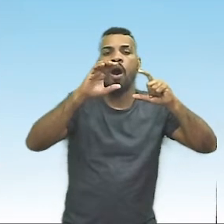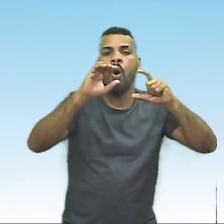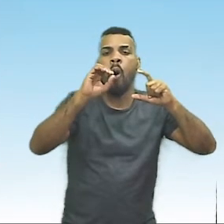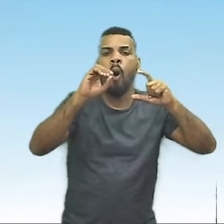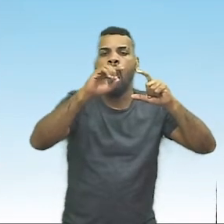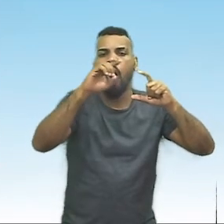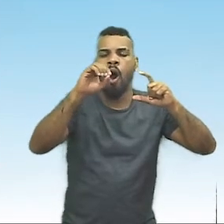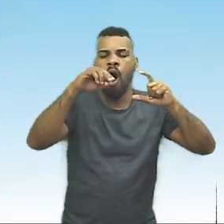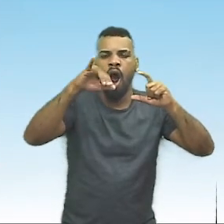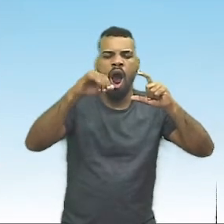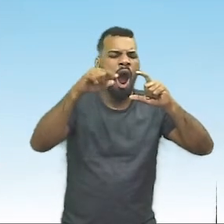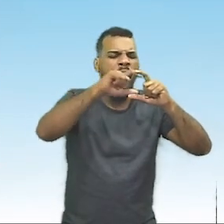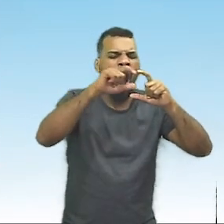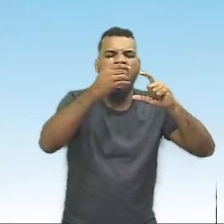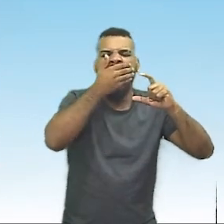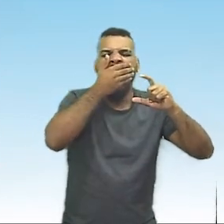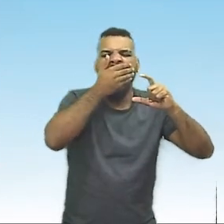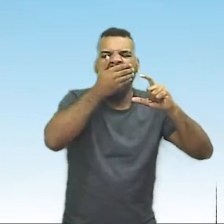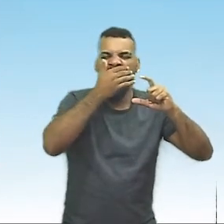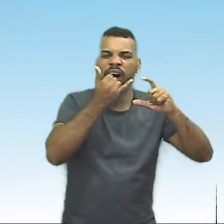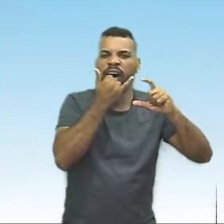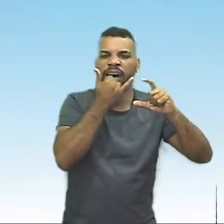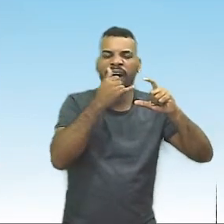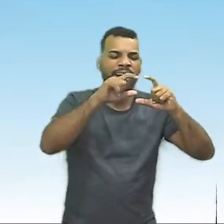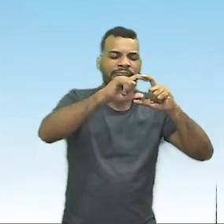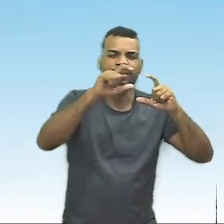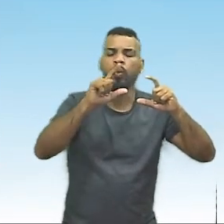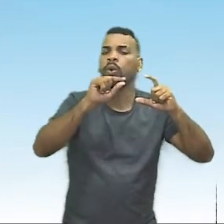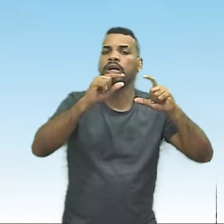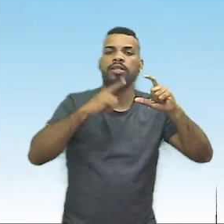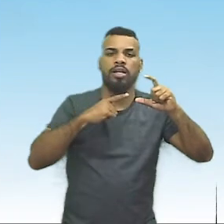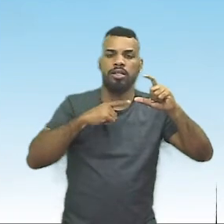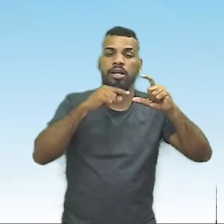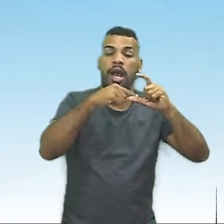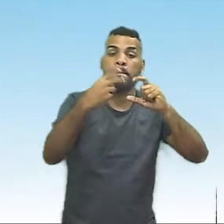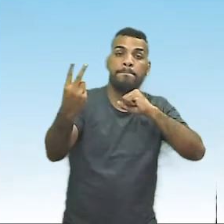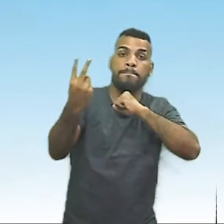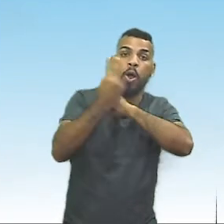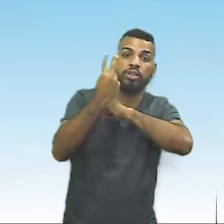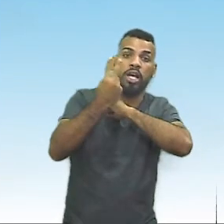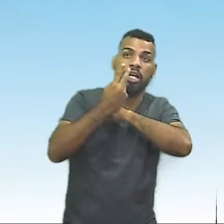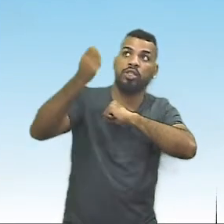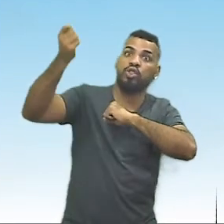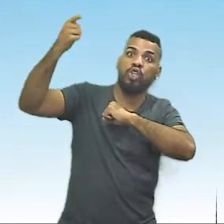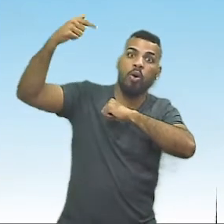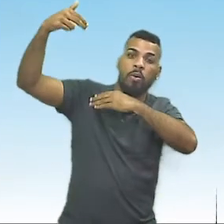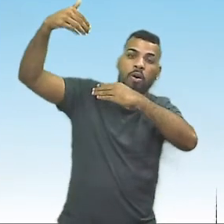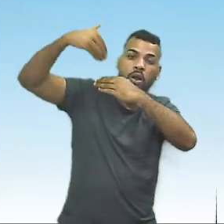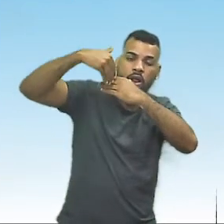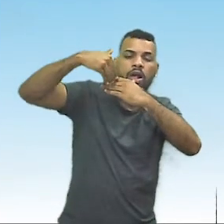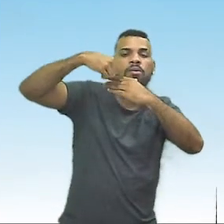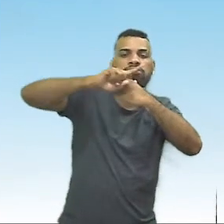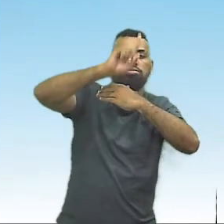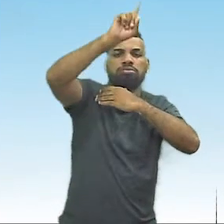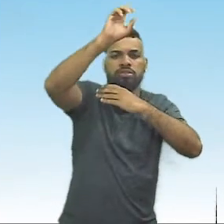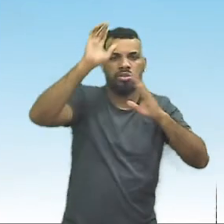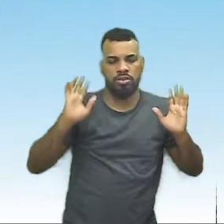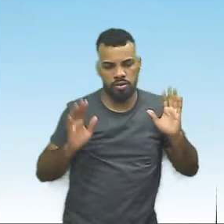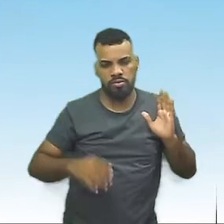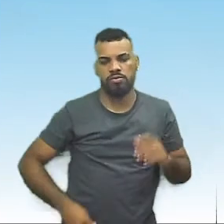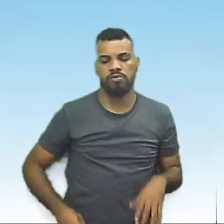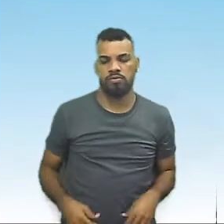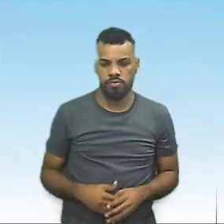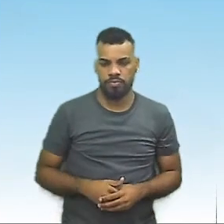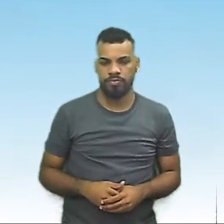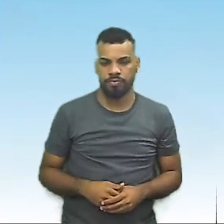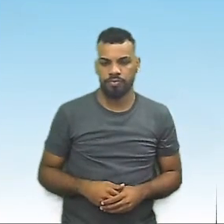do Sol. Já a mesosfera, também com 35 km de espessura, é a camada